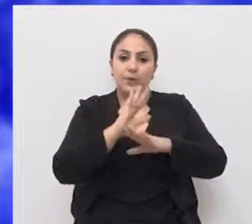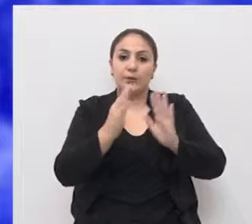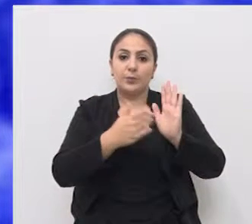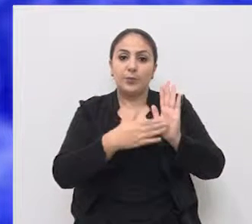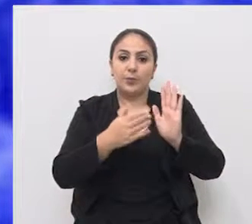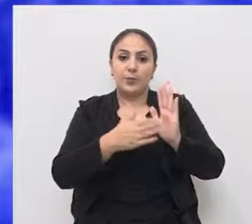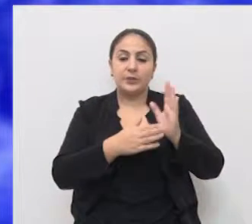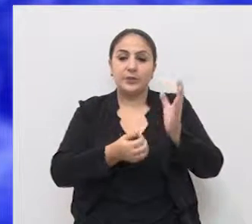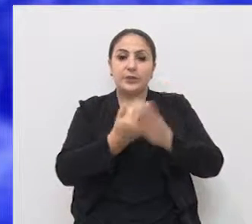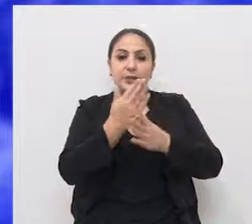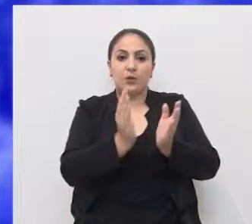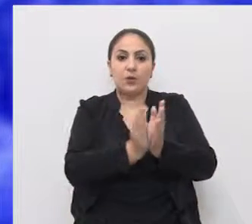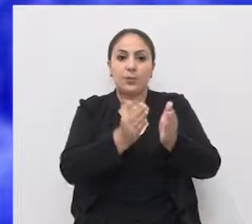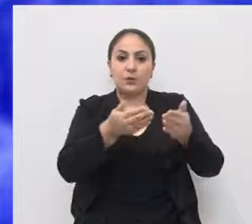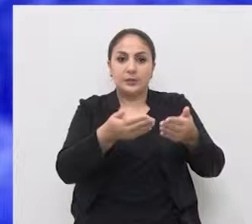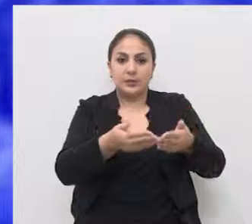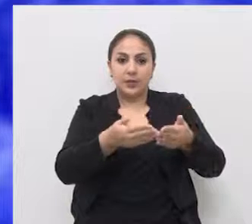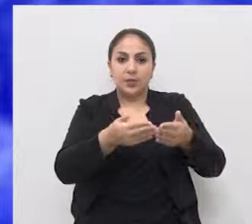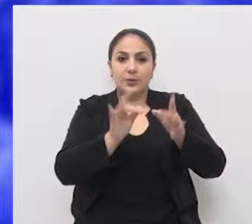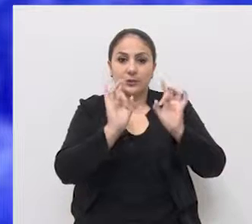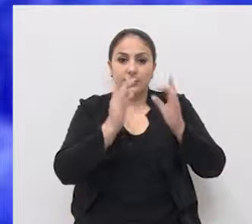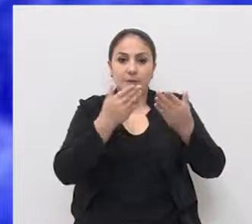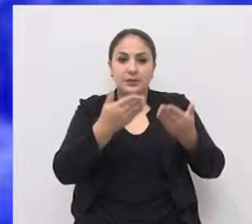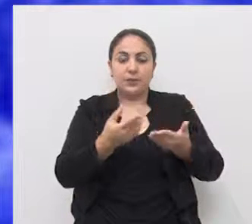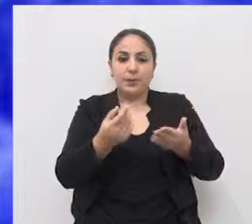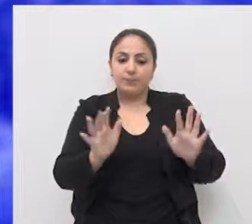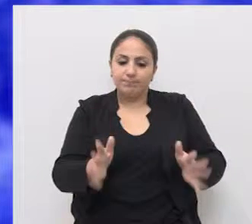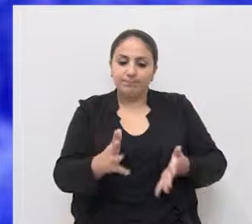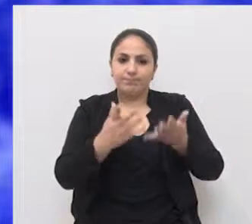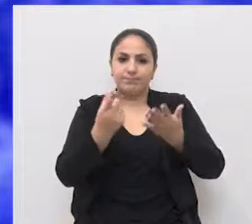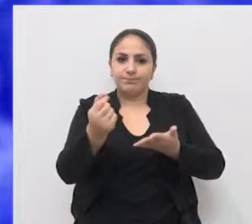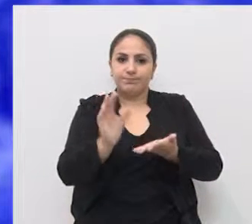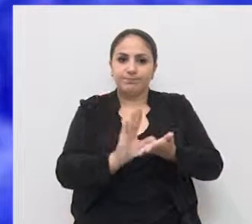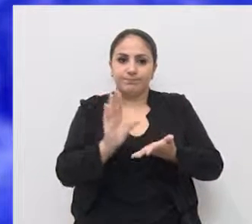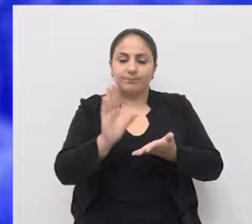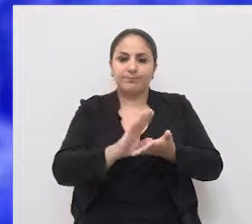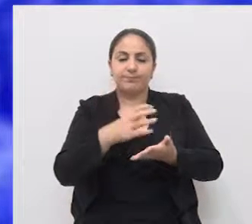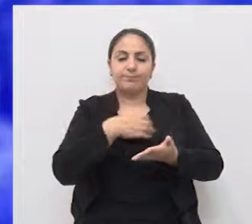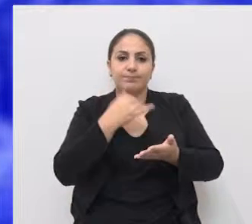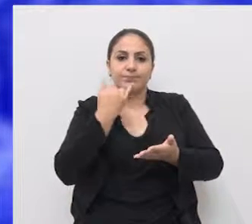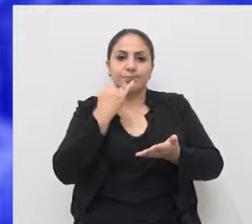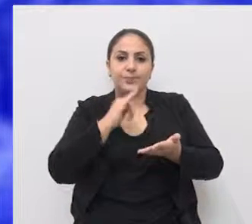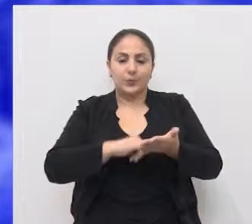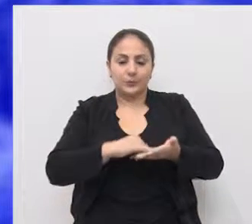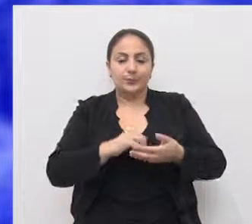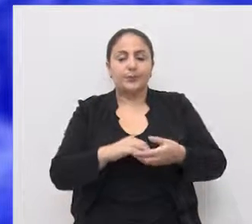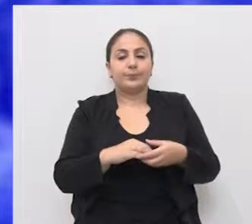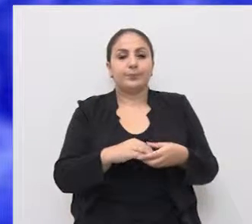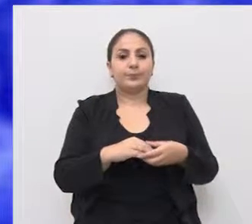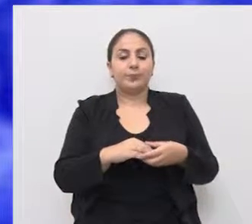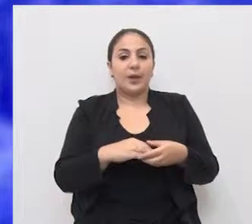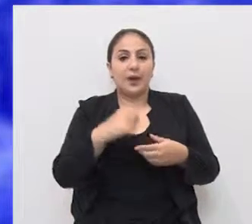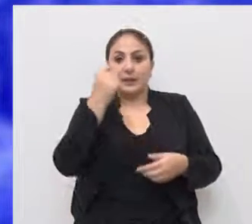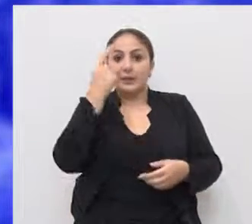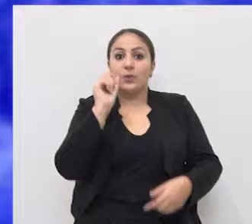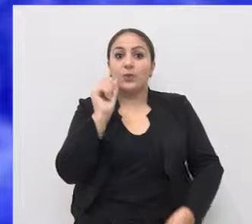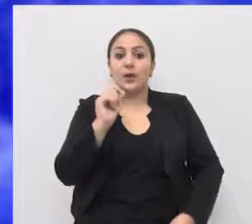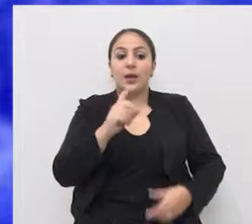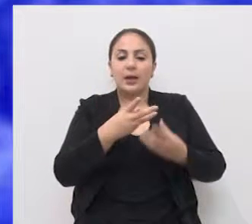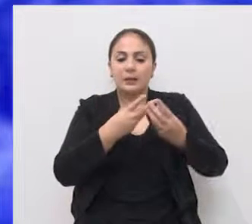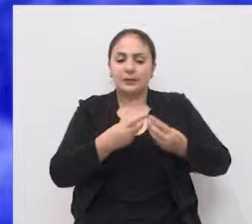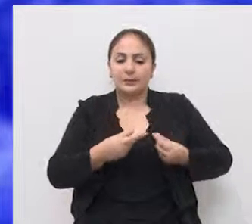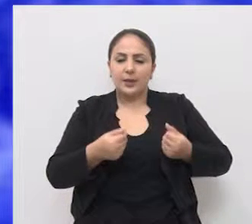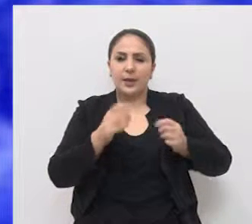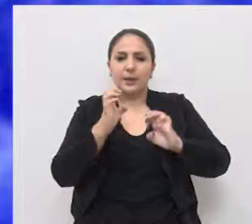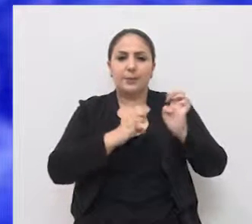que cria uma comissão especial para estimular a captação de recursos por meio das deduções de imposto de renda. A